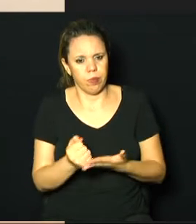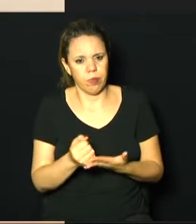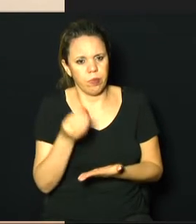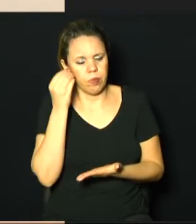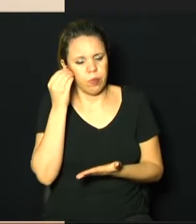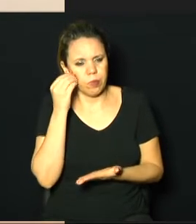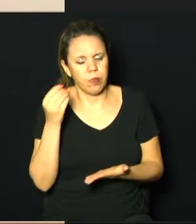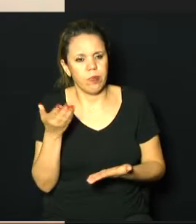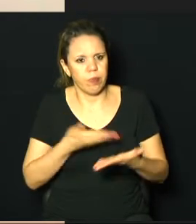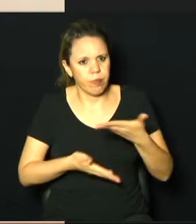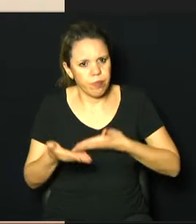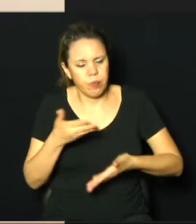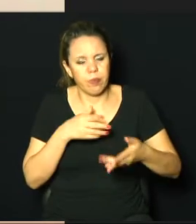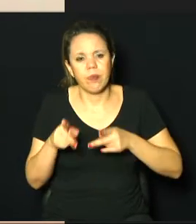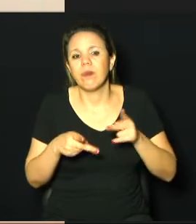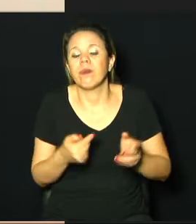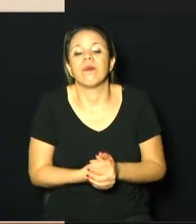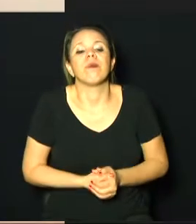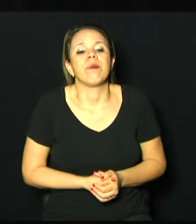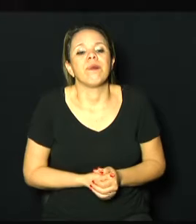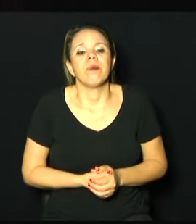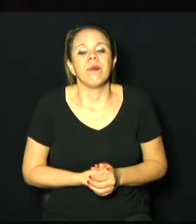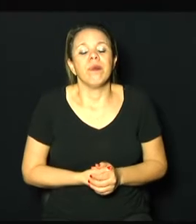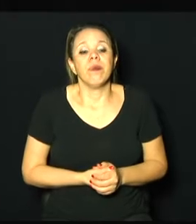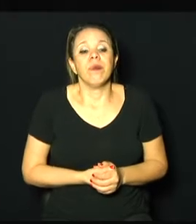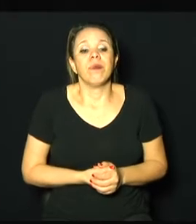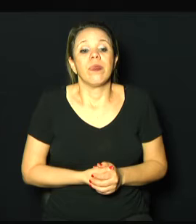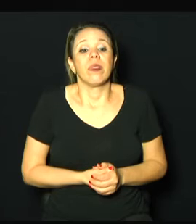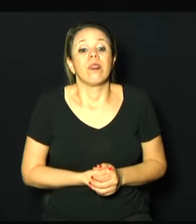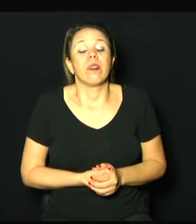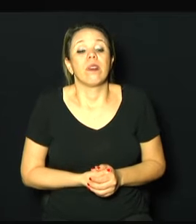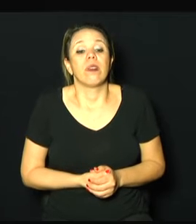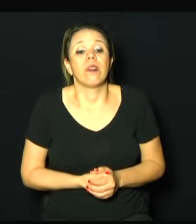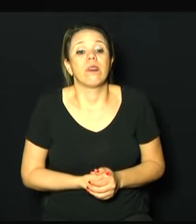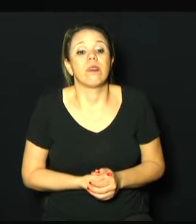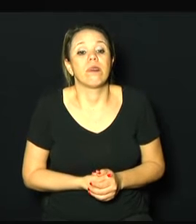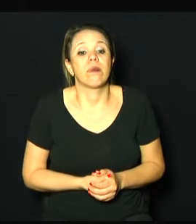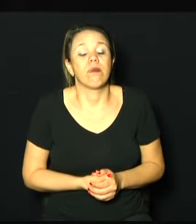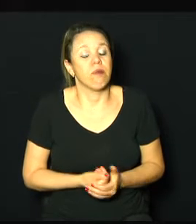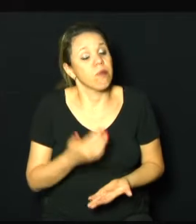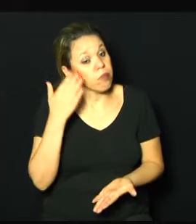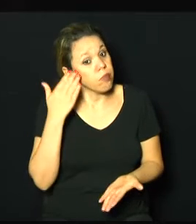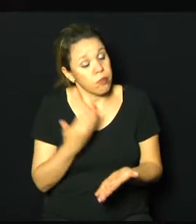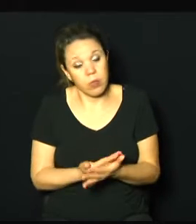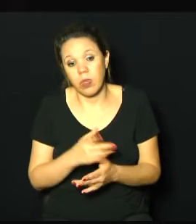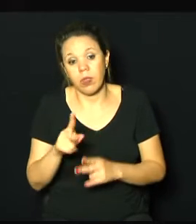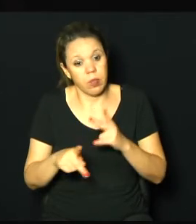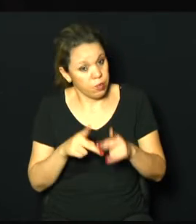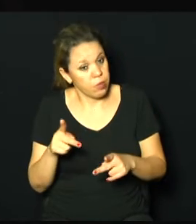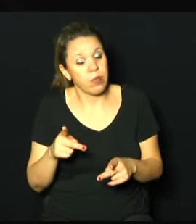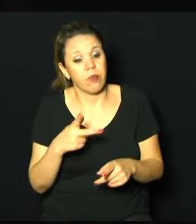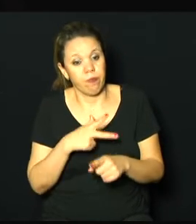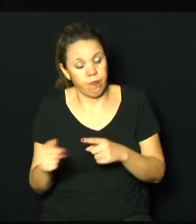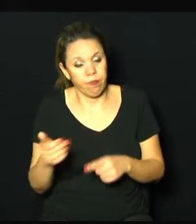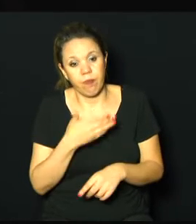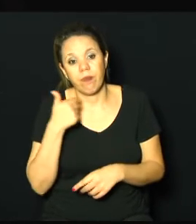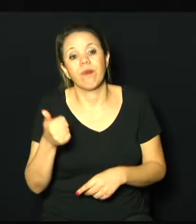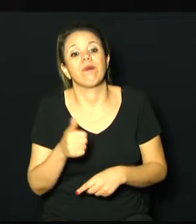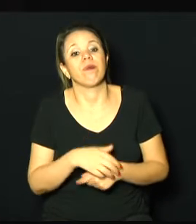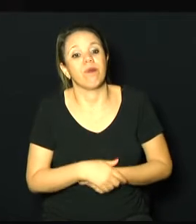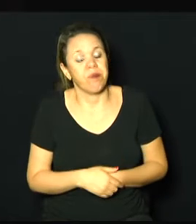se ajudar e ajudar um ao outro, né, dentro desse contexto. Eu acredito que as pessoas vão sair dessa